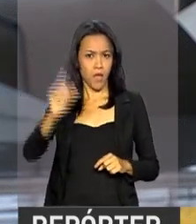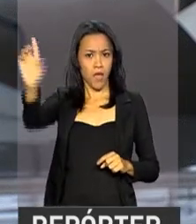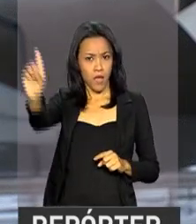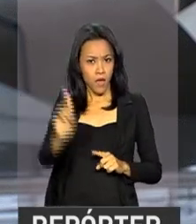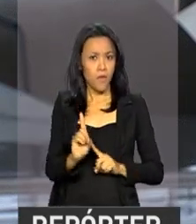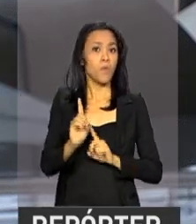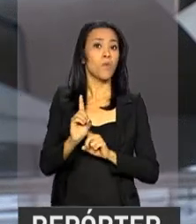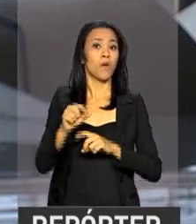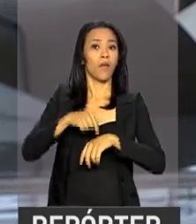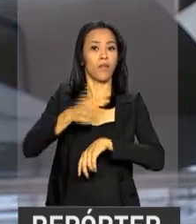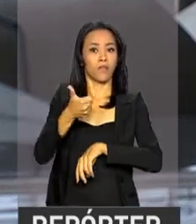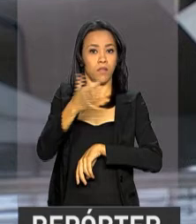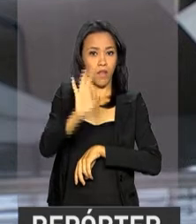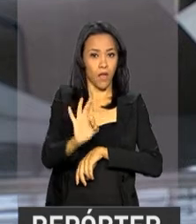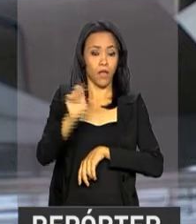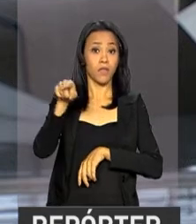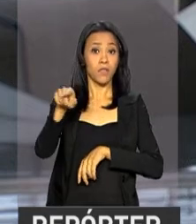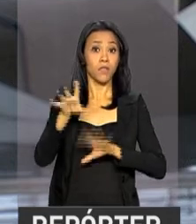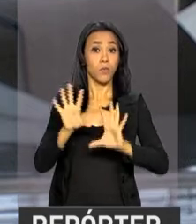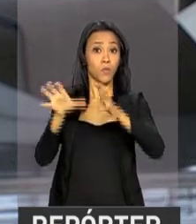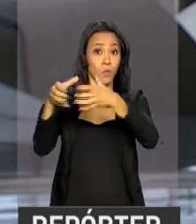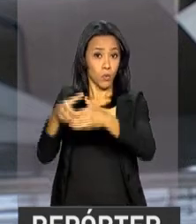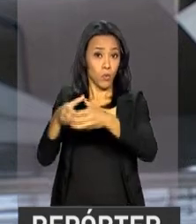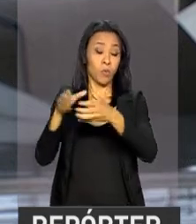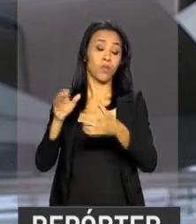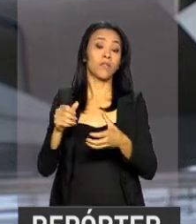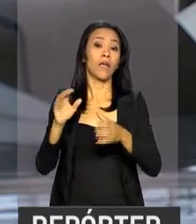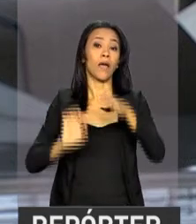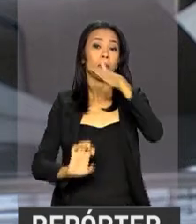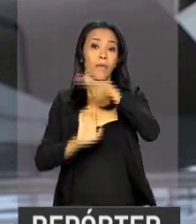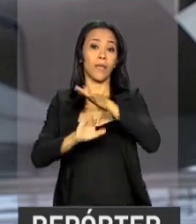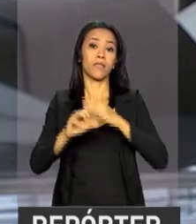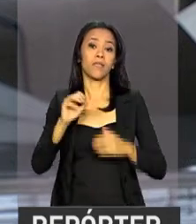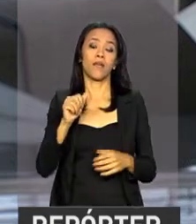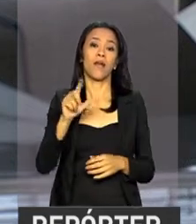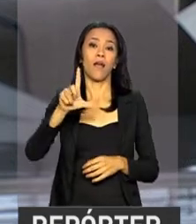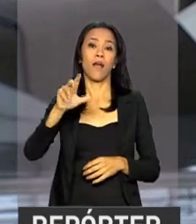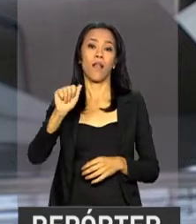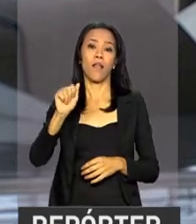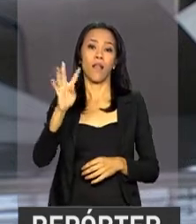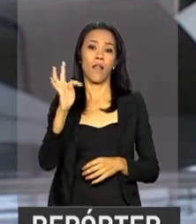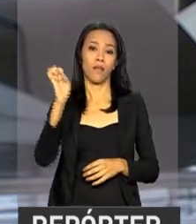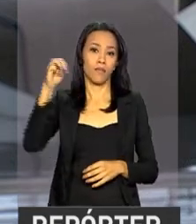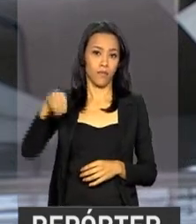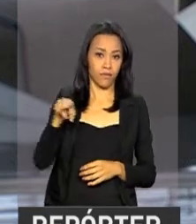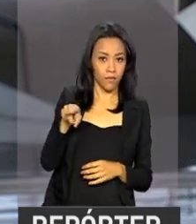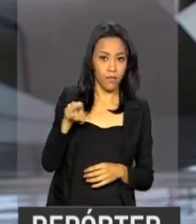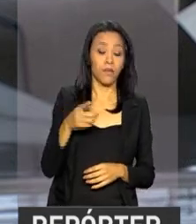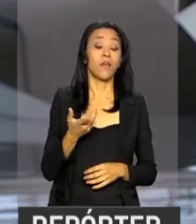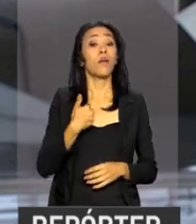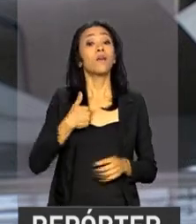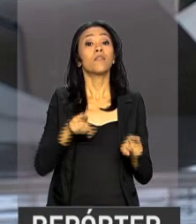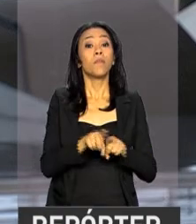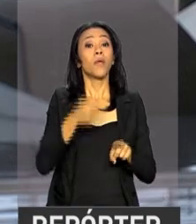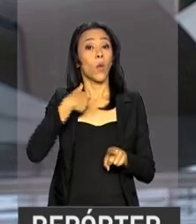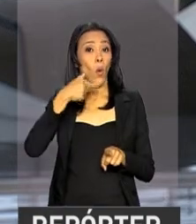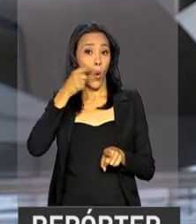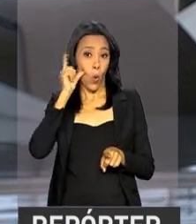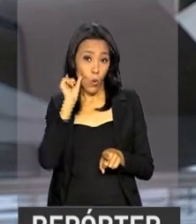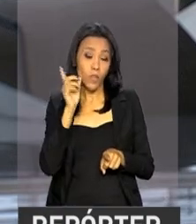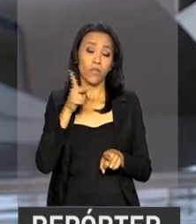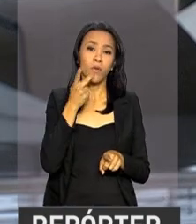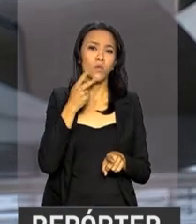e executivos do grupo latam airlines e ontem o presidente comentou sobre o processo de canonização